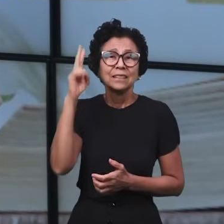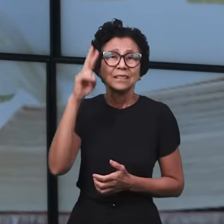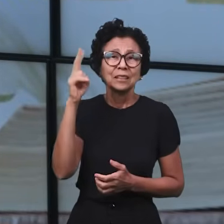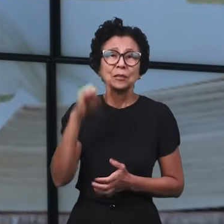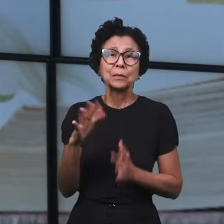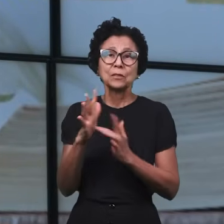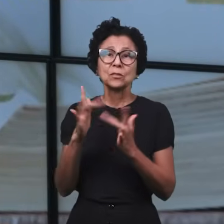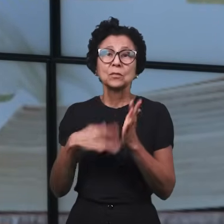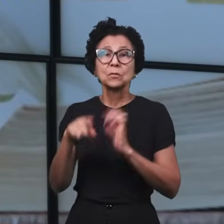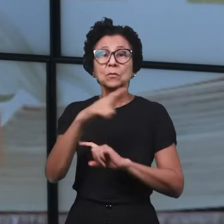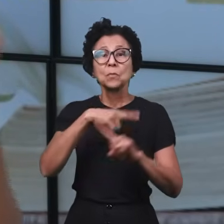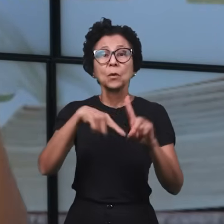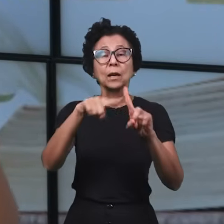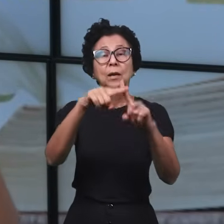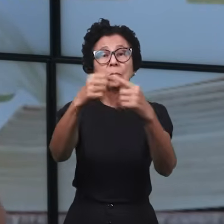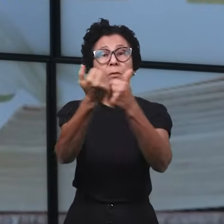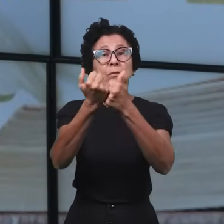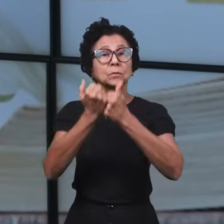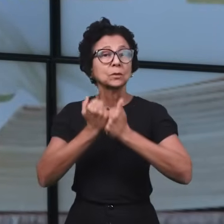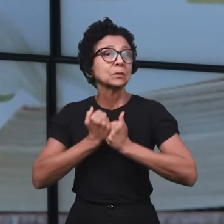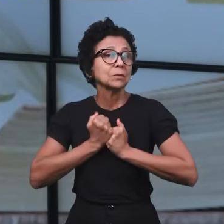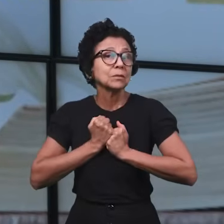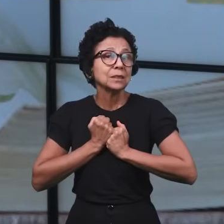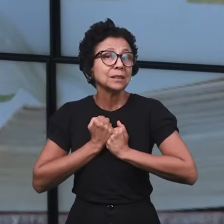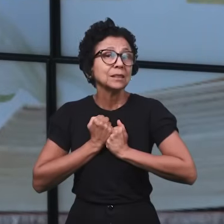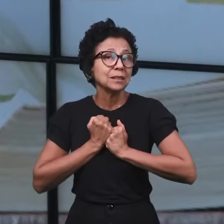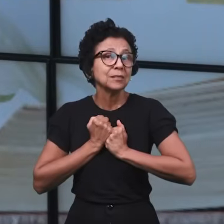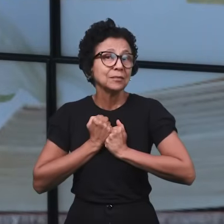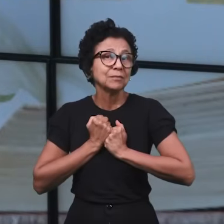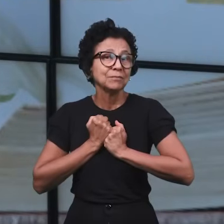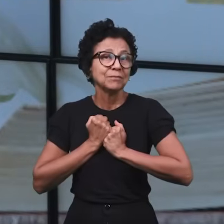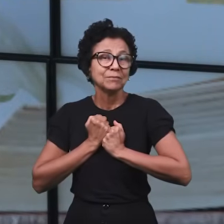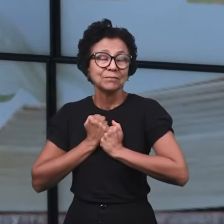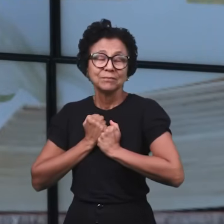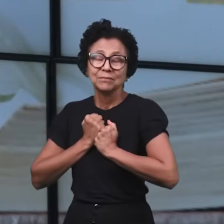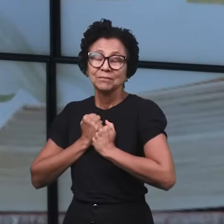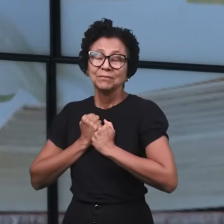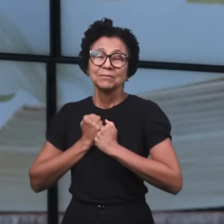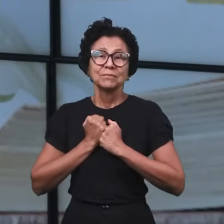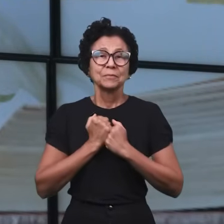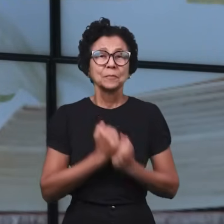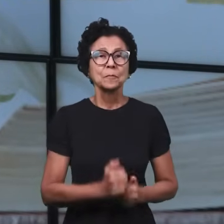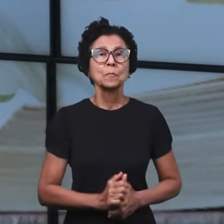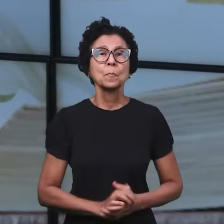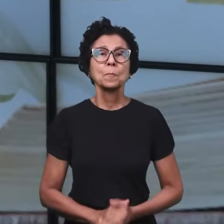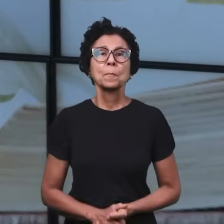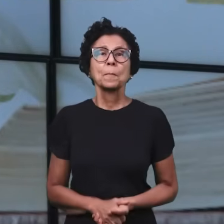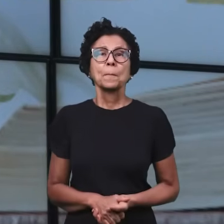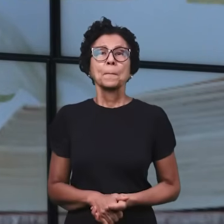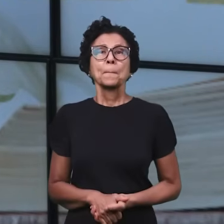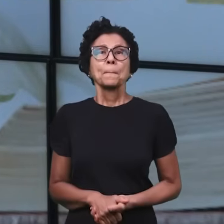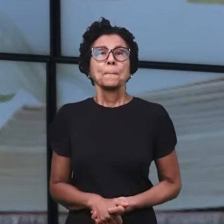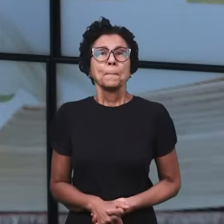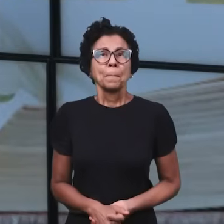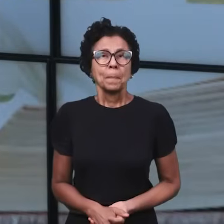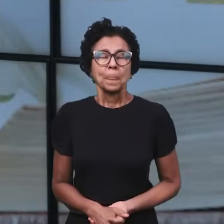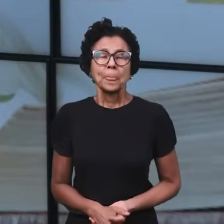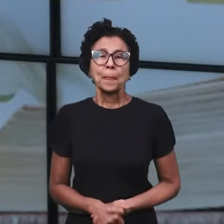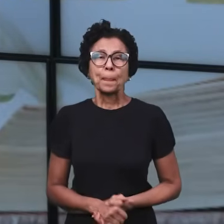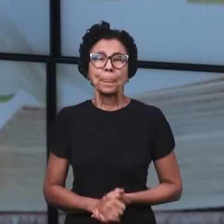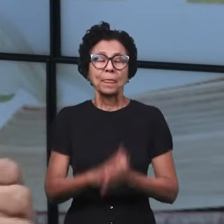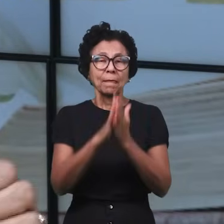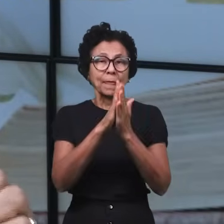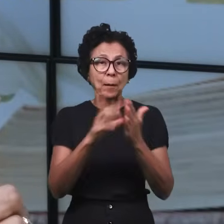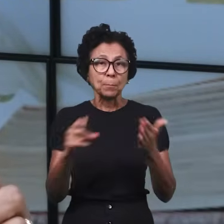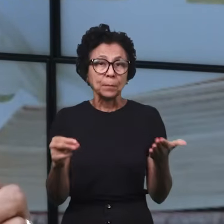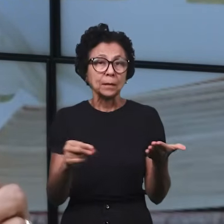Deus morreu, né? Então, olha o valor que nós temos. E vivermos de acordo com a palavra de Deus é a